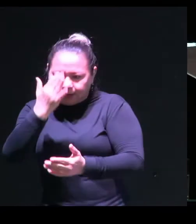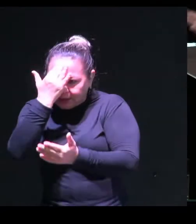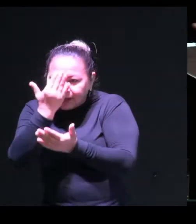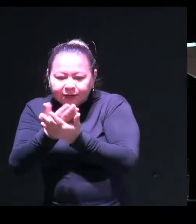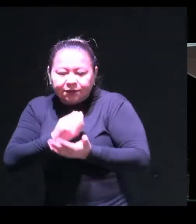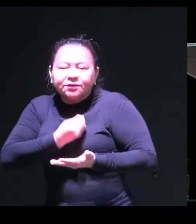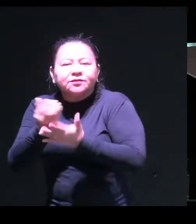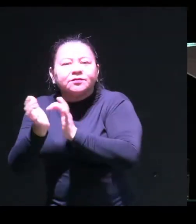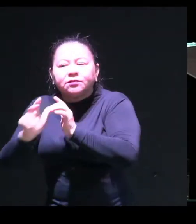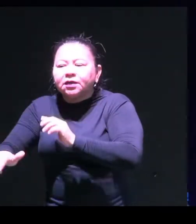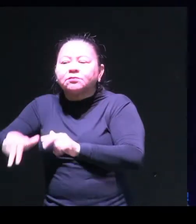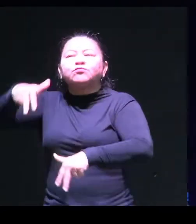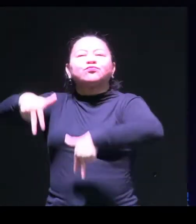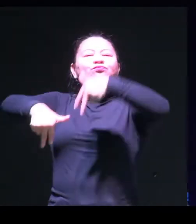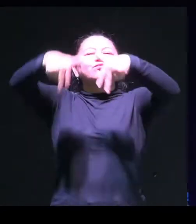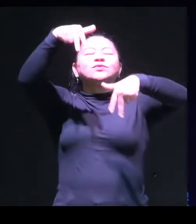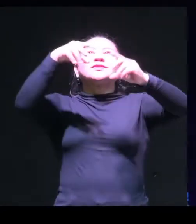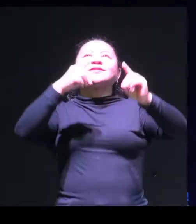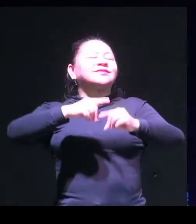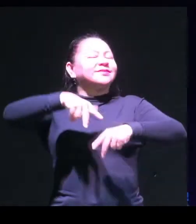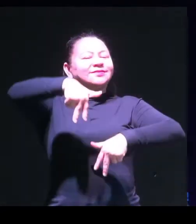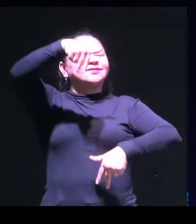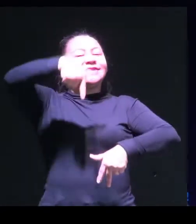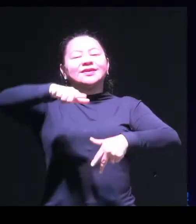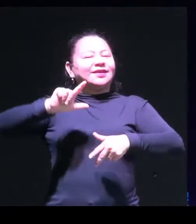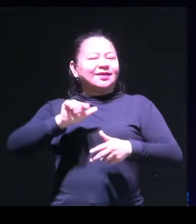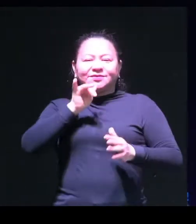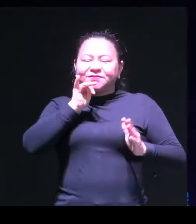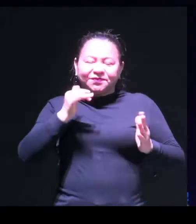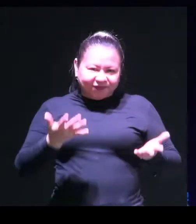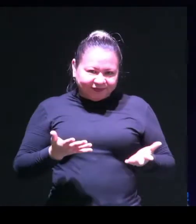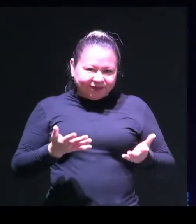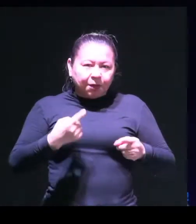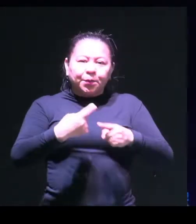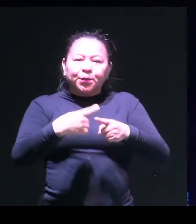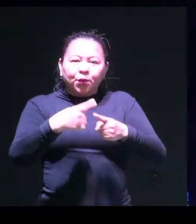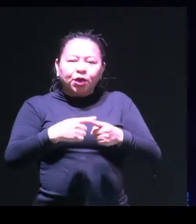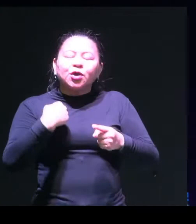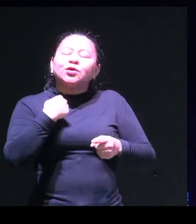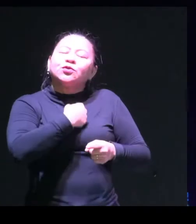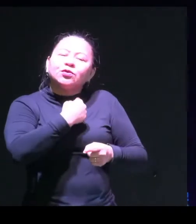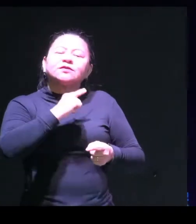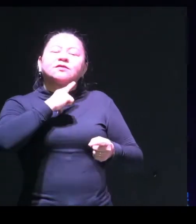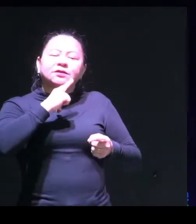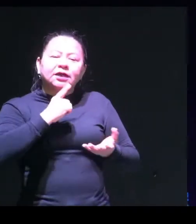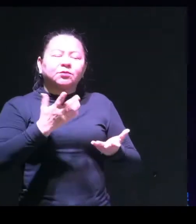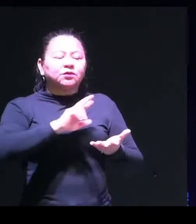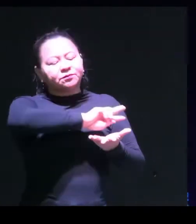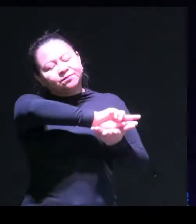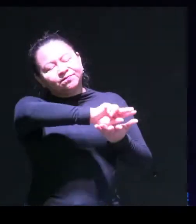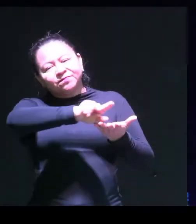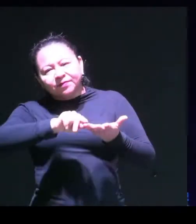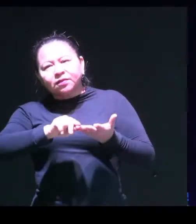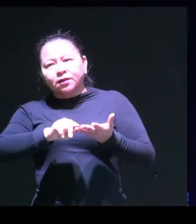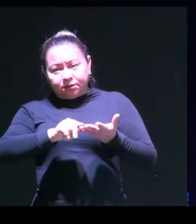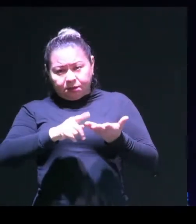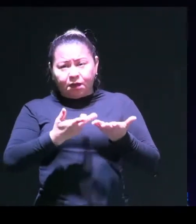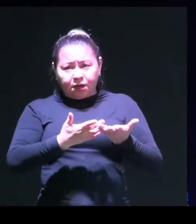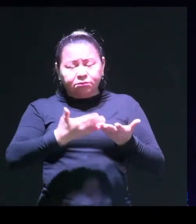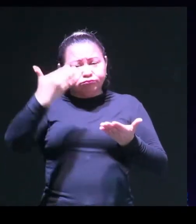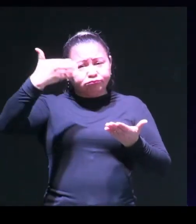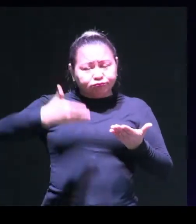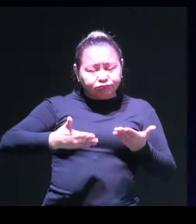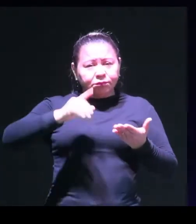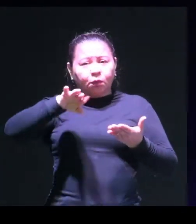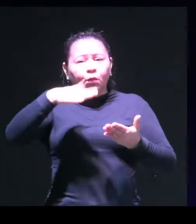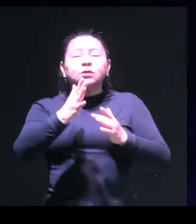cremos no outro lá que diz que nós vamos ser arrebatados antes também. Até porque nós temos várias evidências.